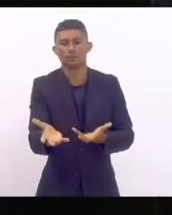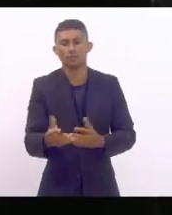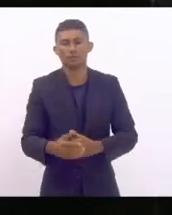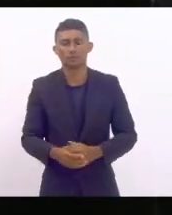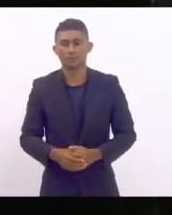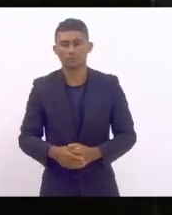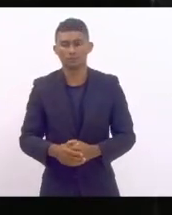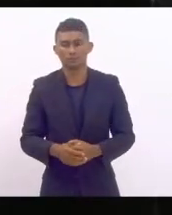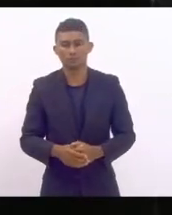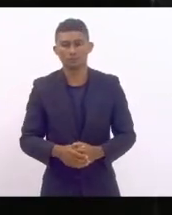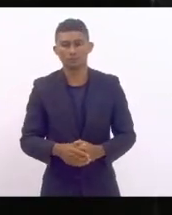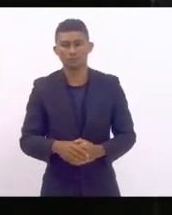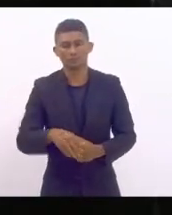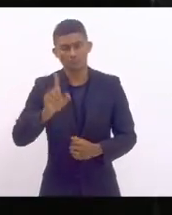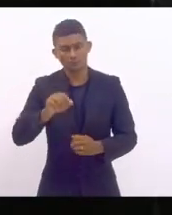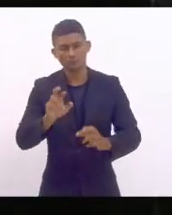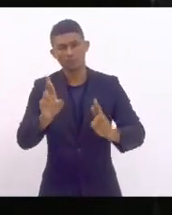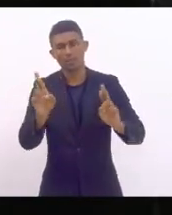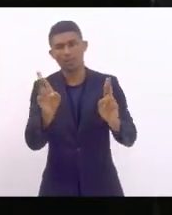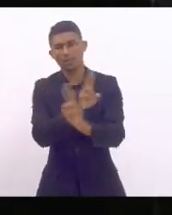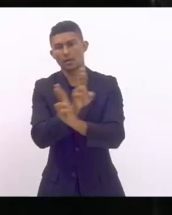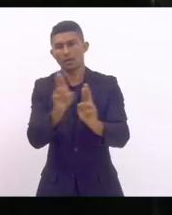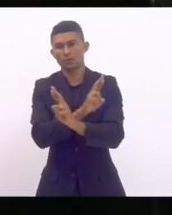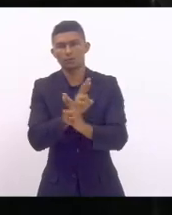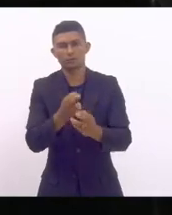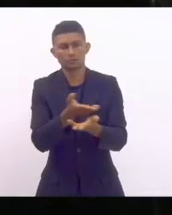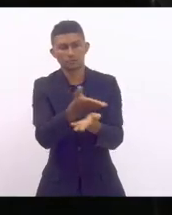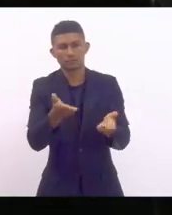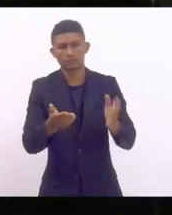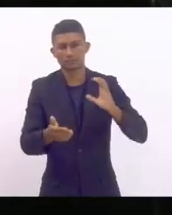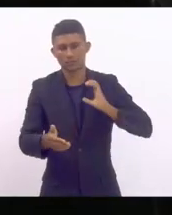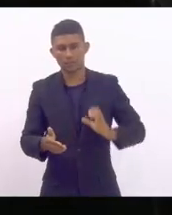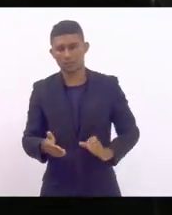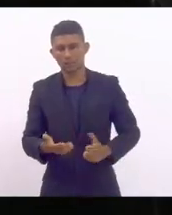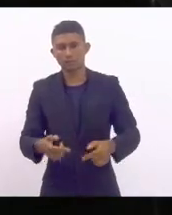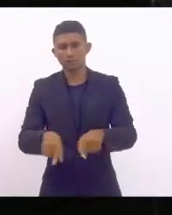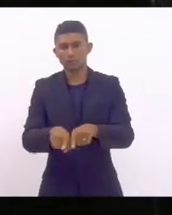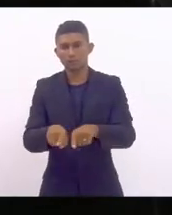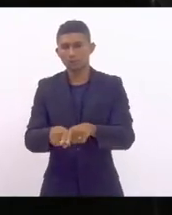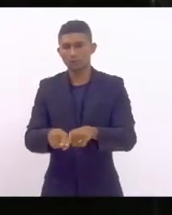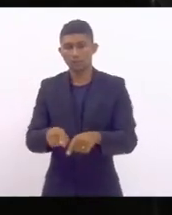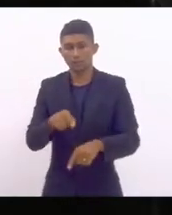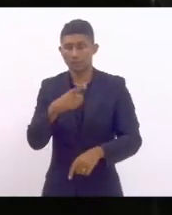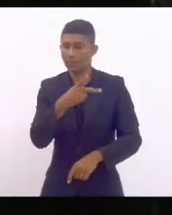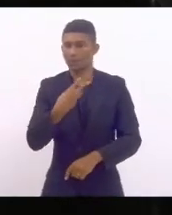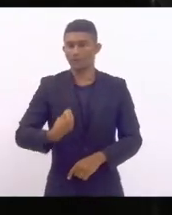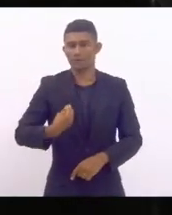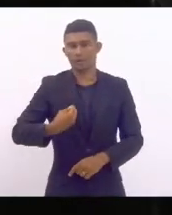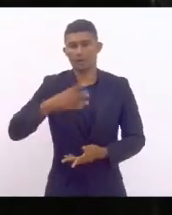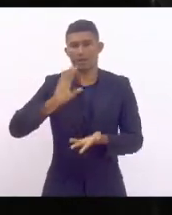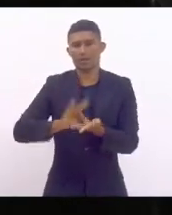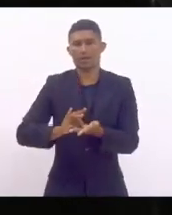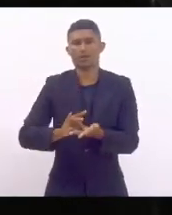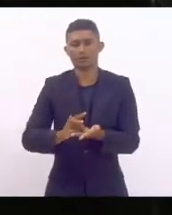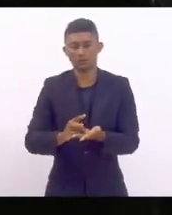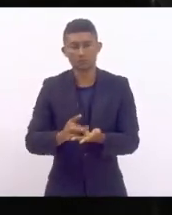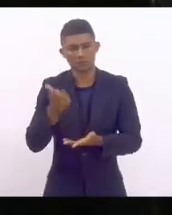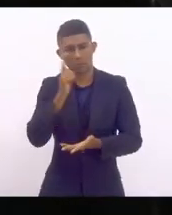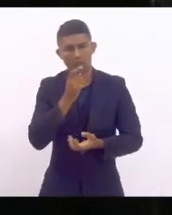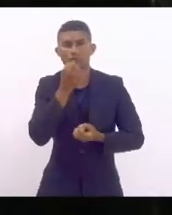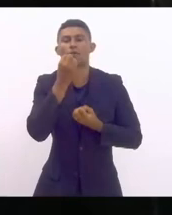a relação entre o cidadão é a realidade sua realidade então é